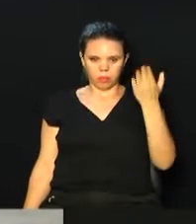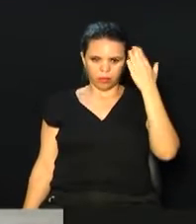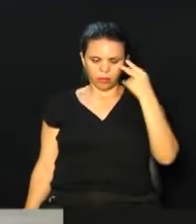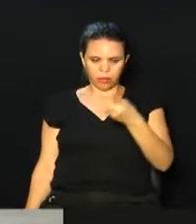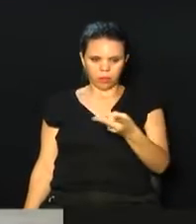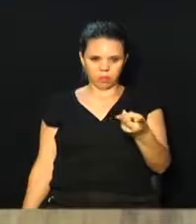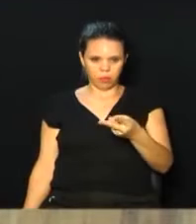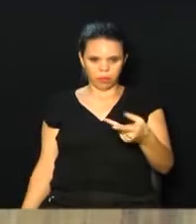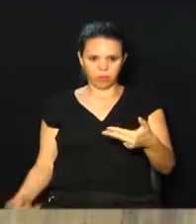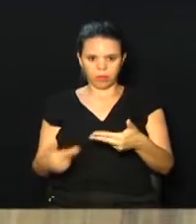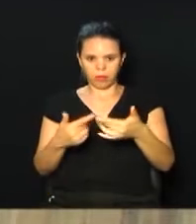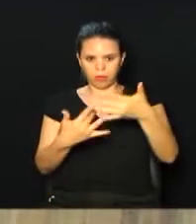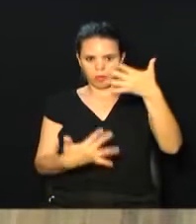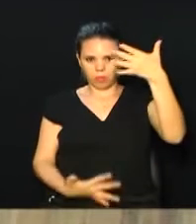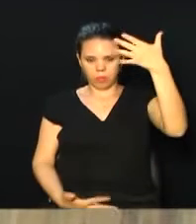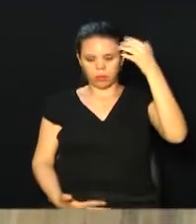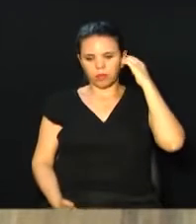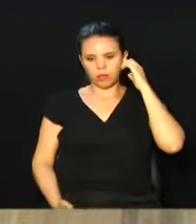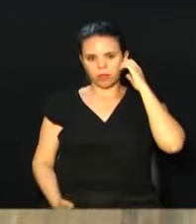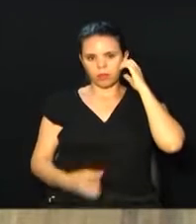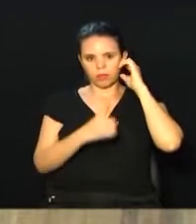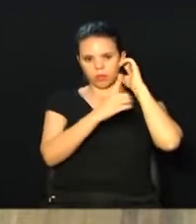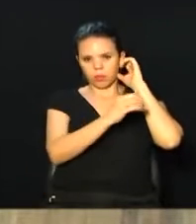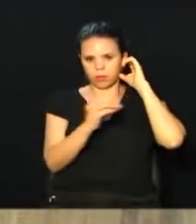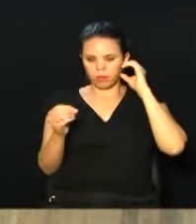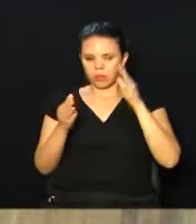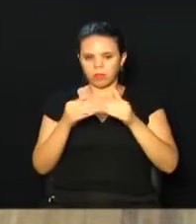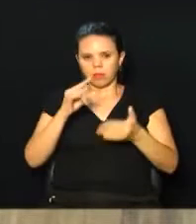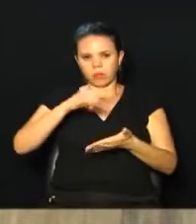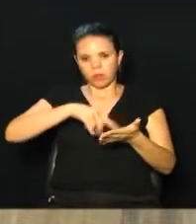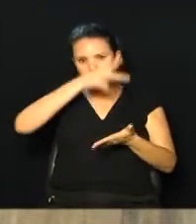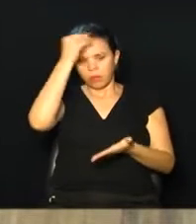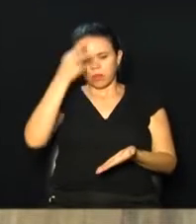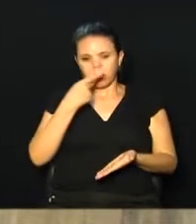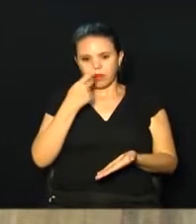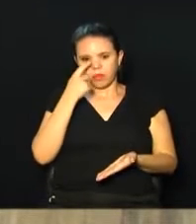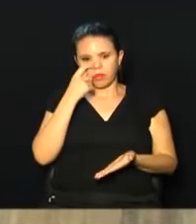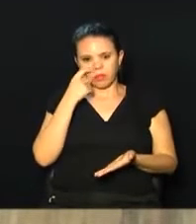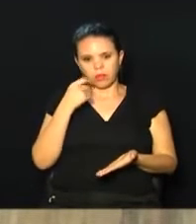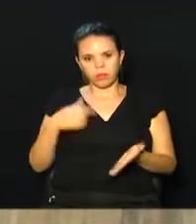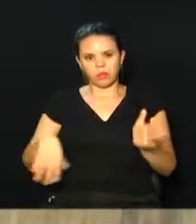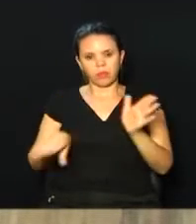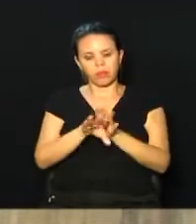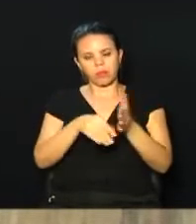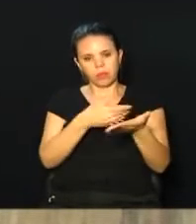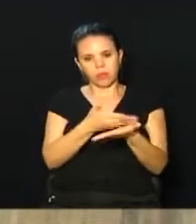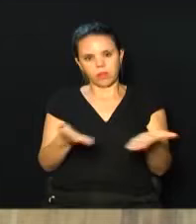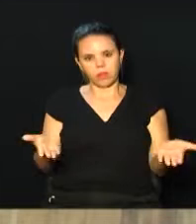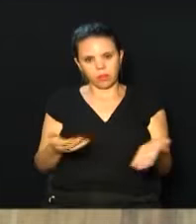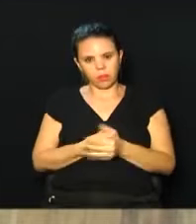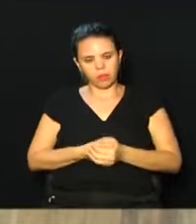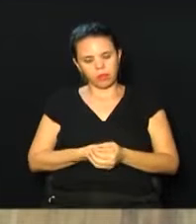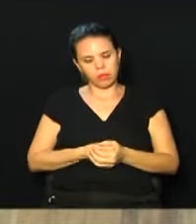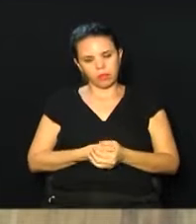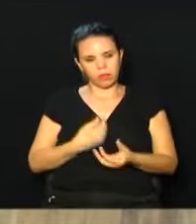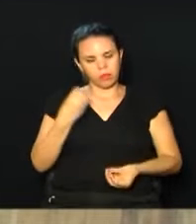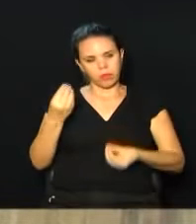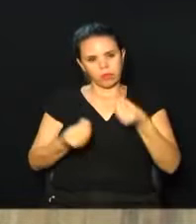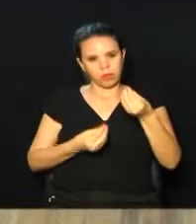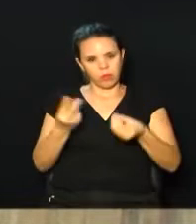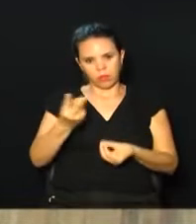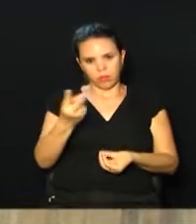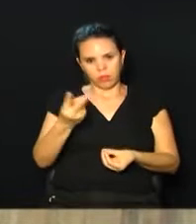muitas dessas 100 indicações que eu falei, situações chegam até vocês. Como